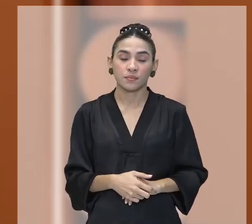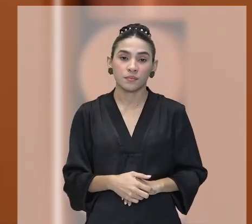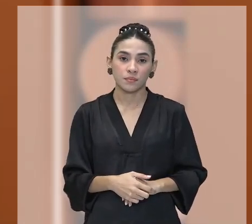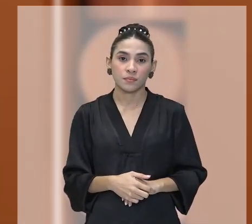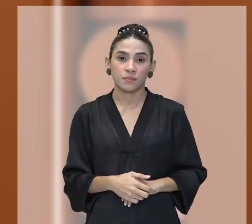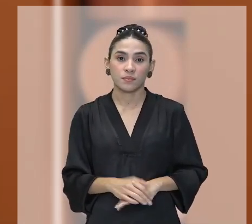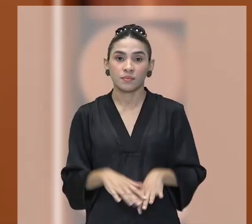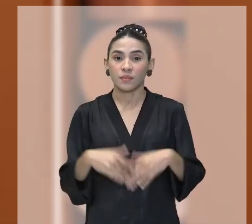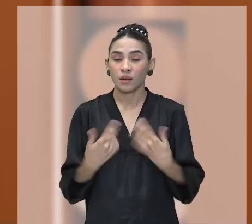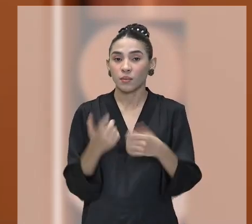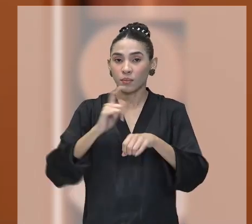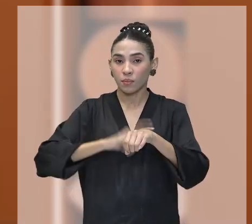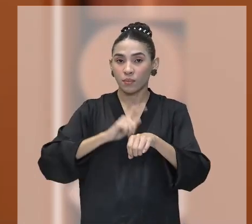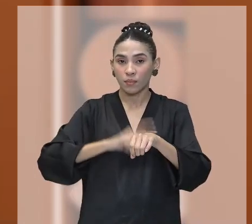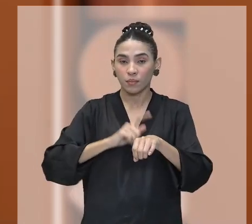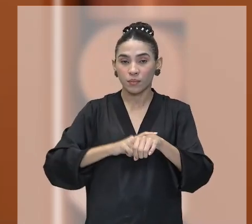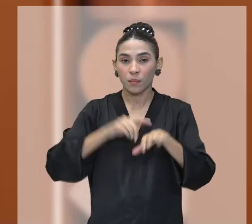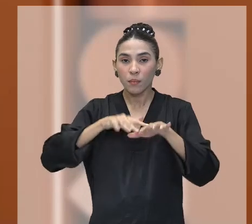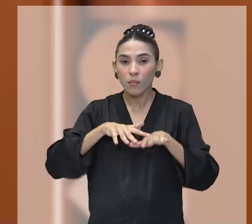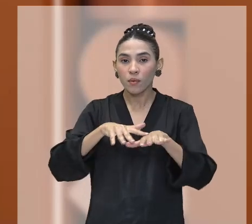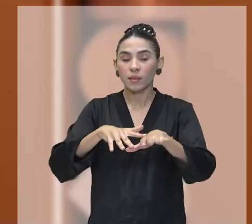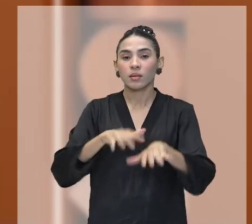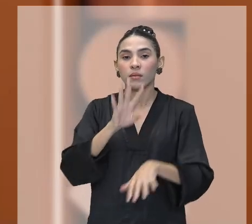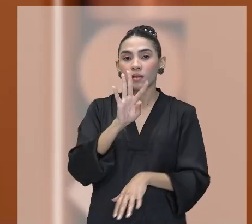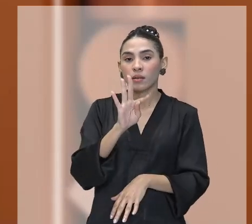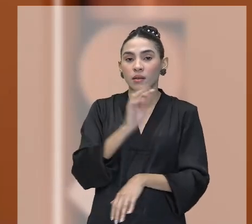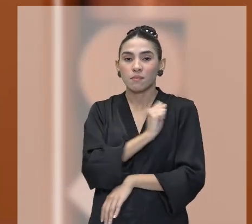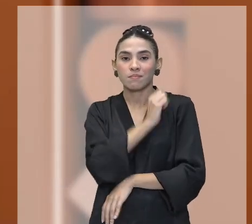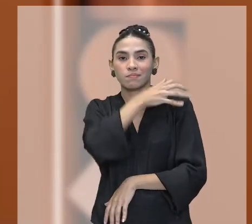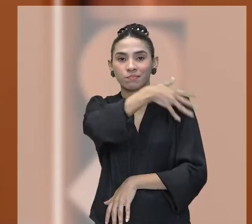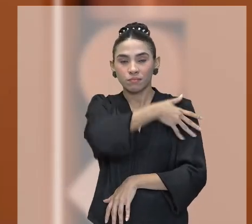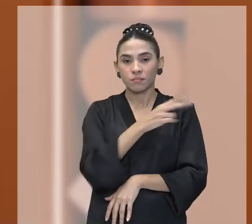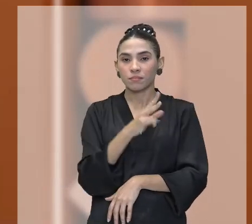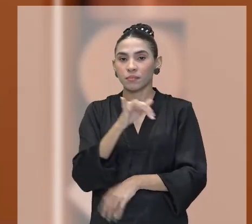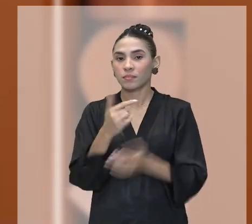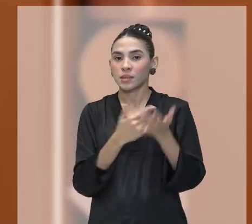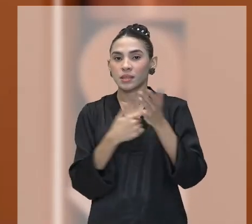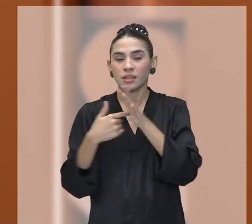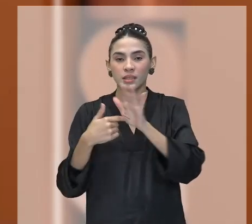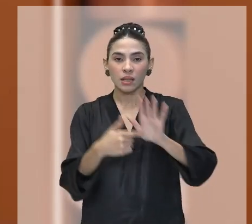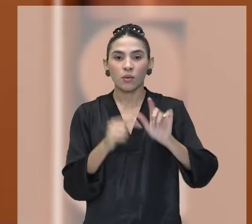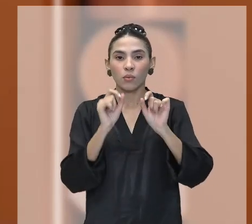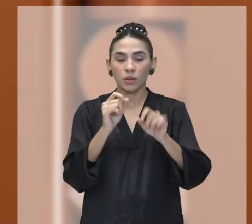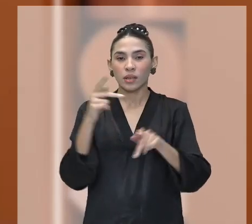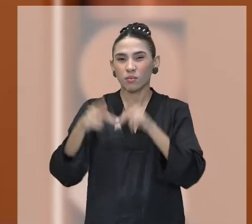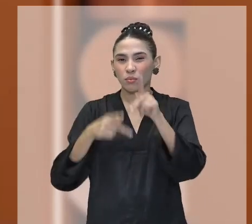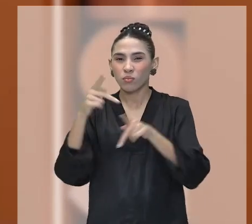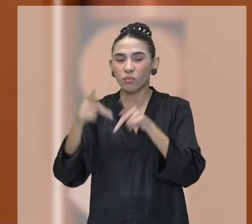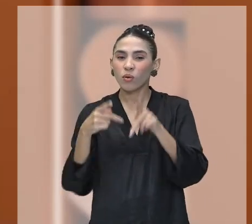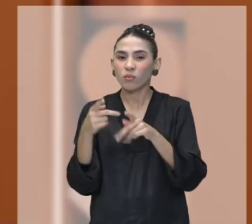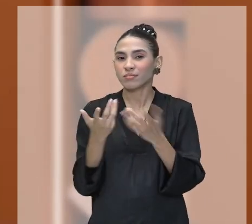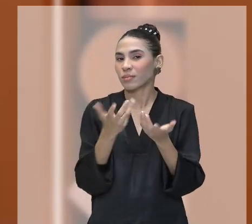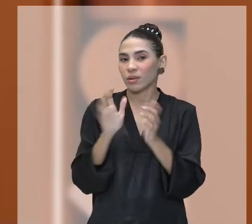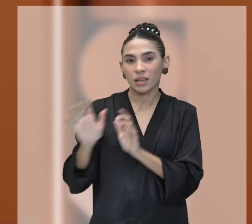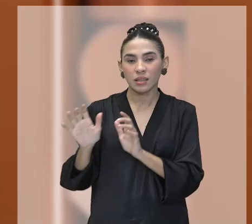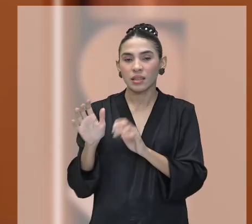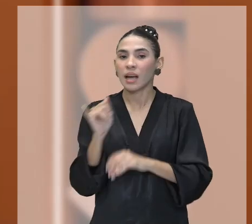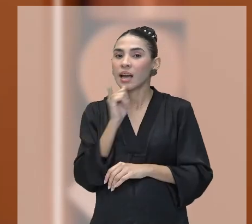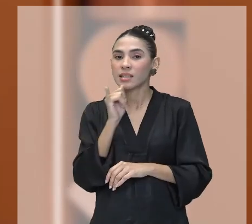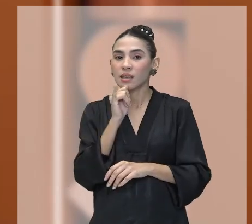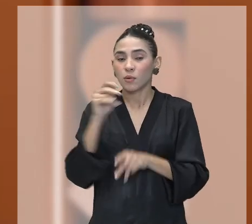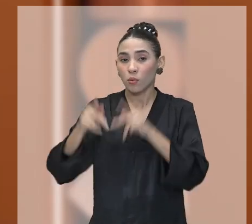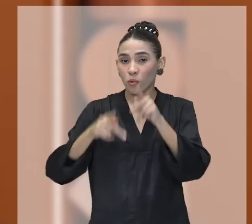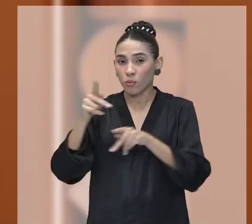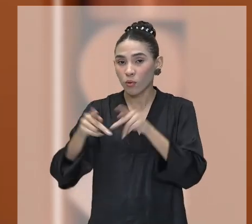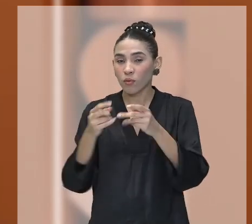esse momento de movimento tenentista, né, vai representar justamente a insatisfação popular. Então, a população ela